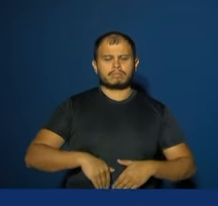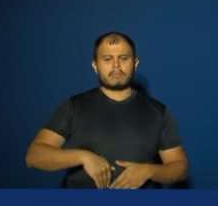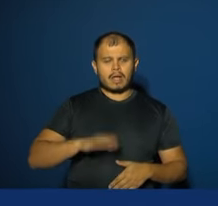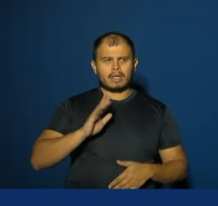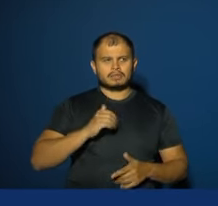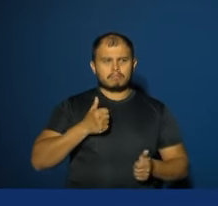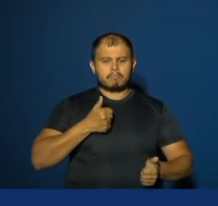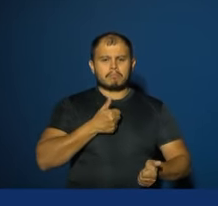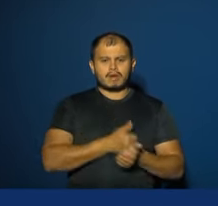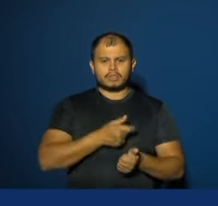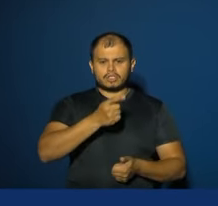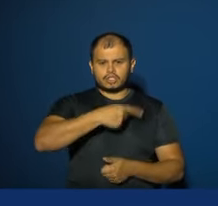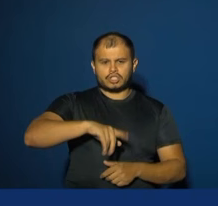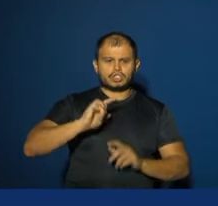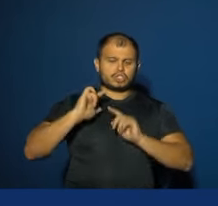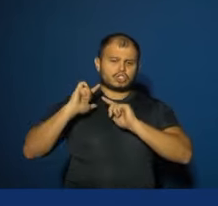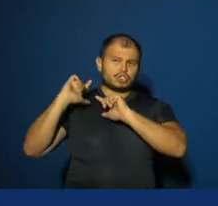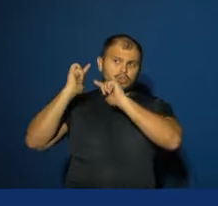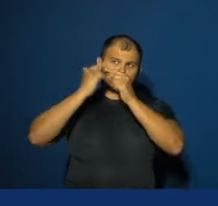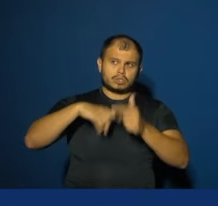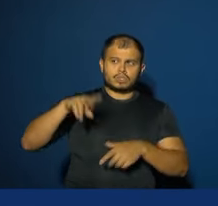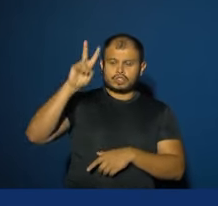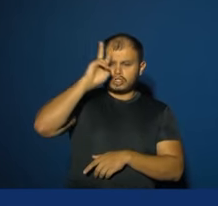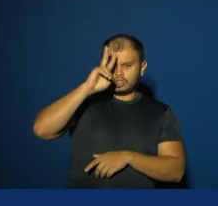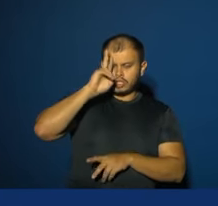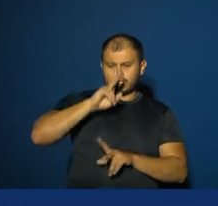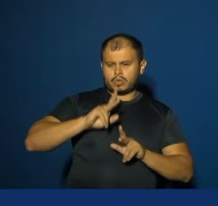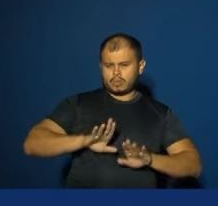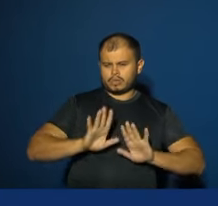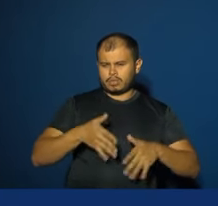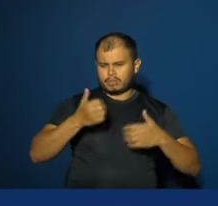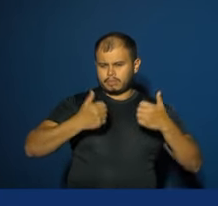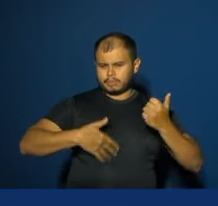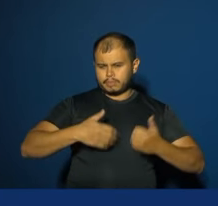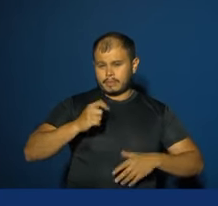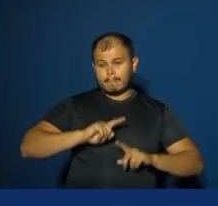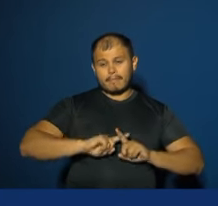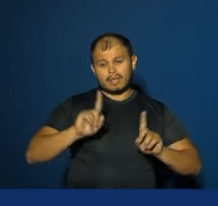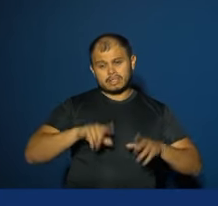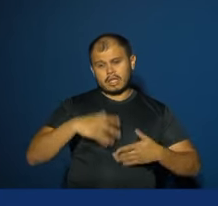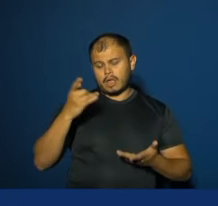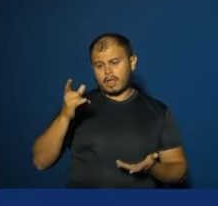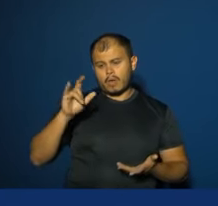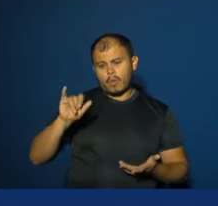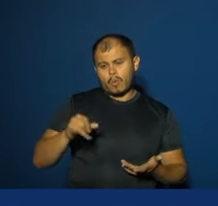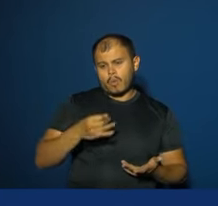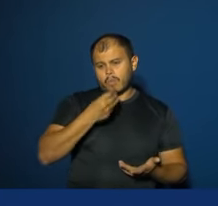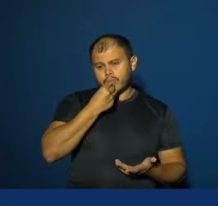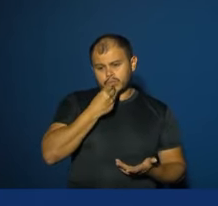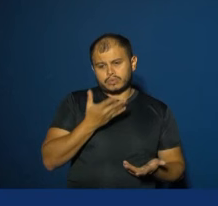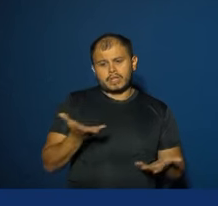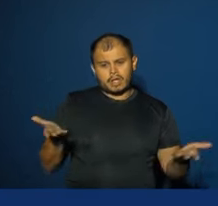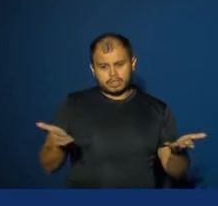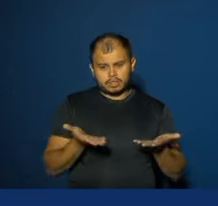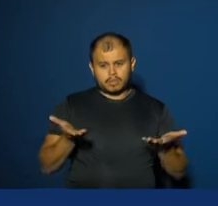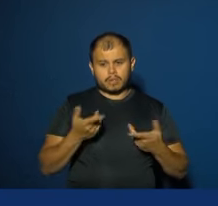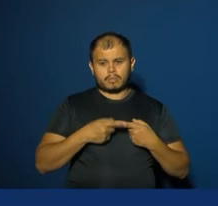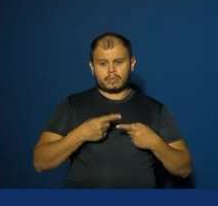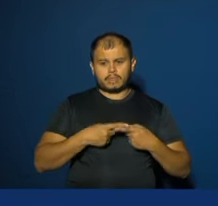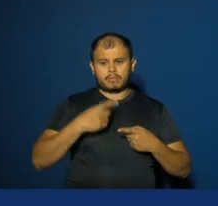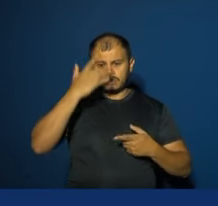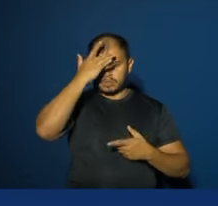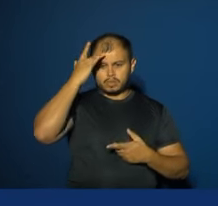das nossas tradições históricas como foi colocado aqui e Mas é uma grande oportunidade porque as pessoas precisam muito